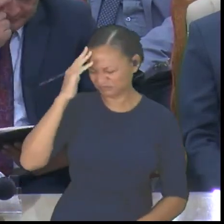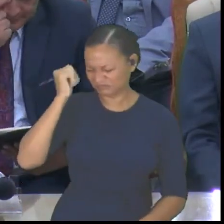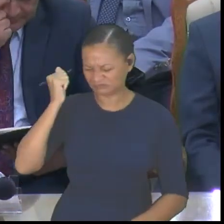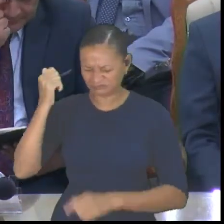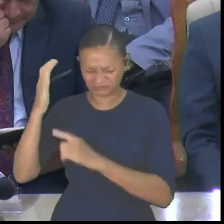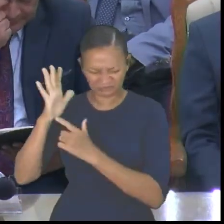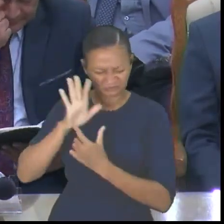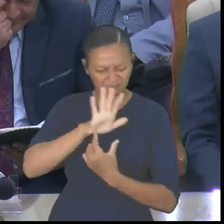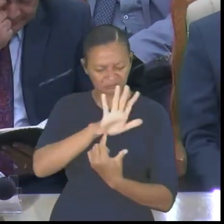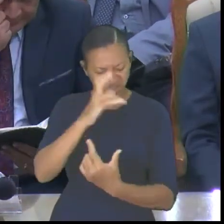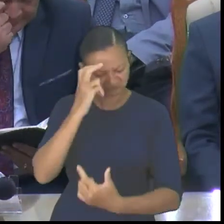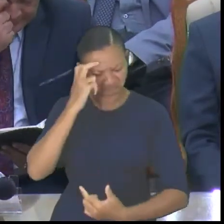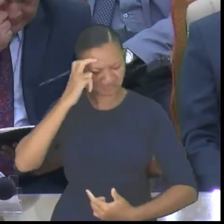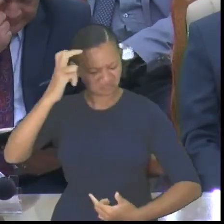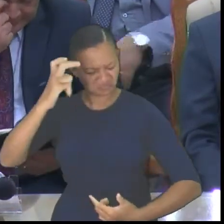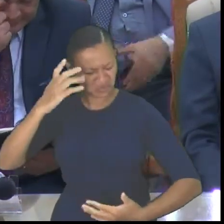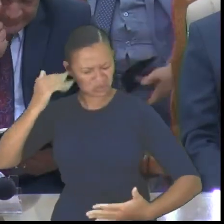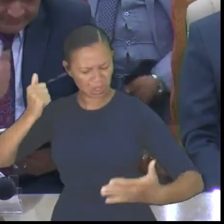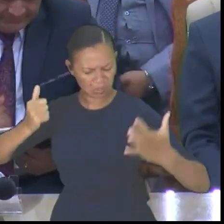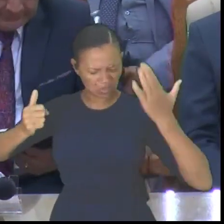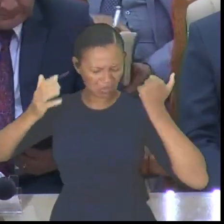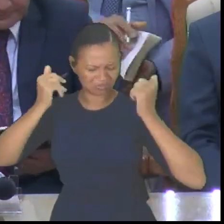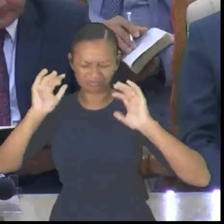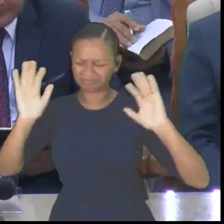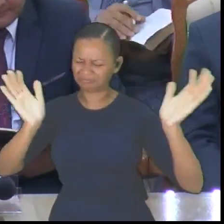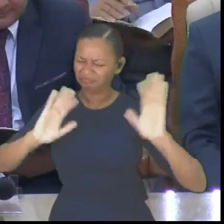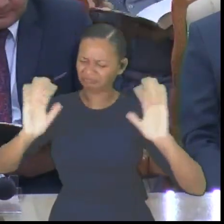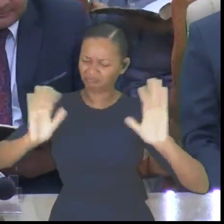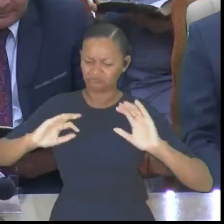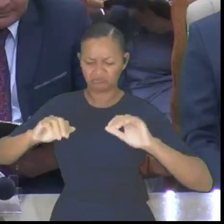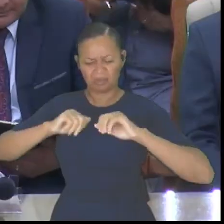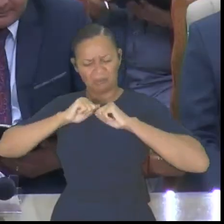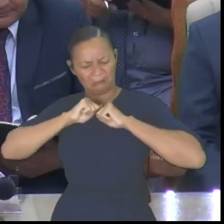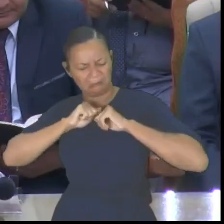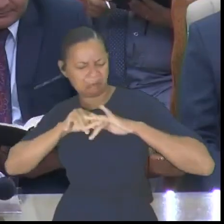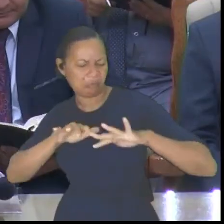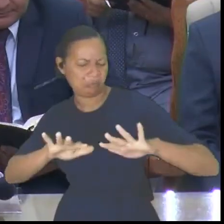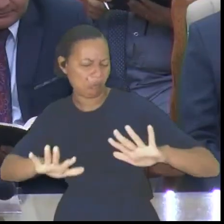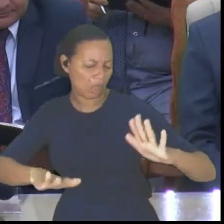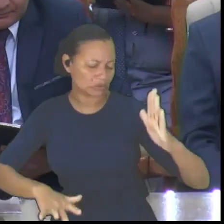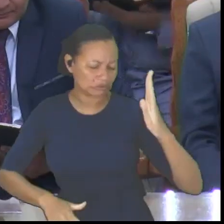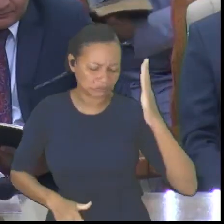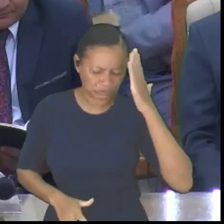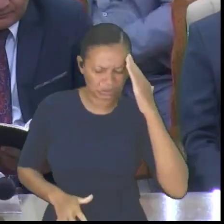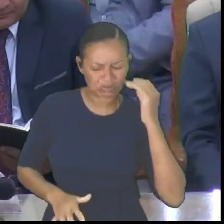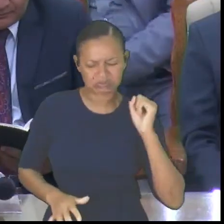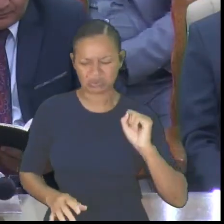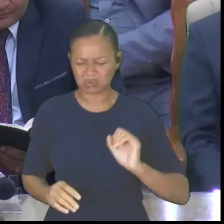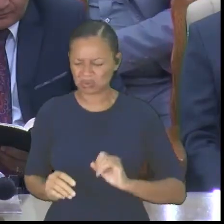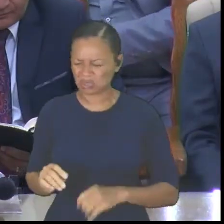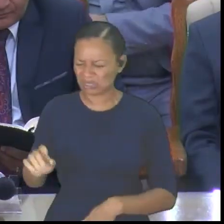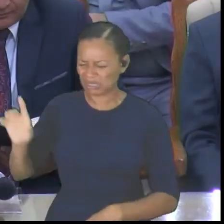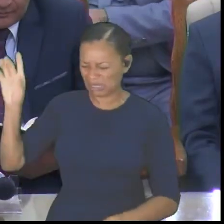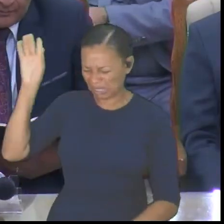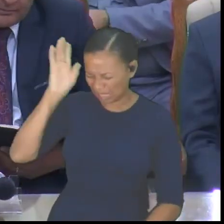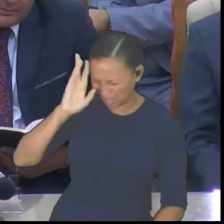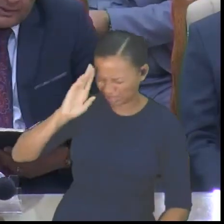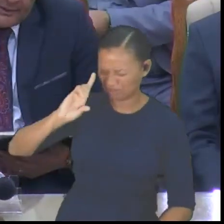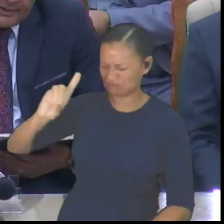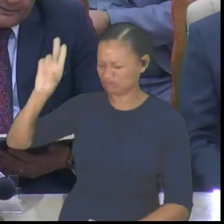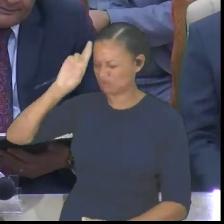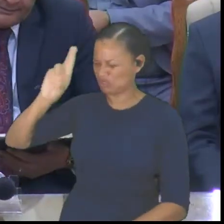mostrar inteligência, destilar sabedoria e nem usar o Senhor para me